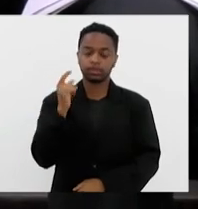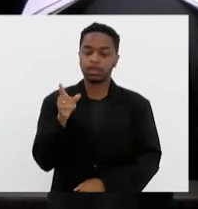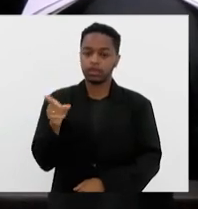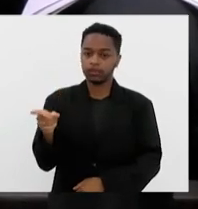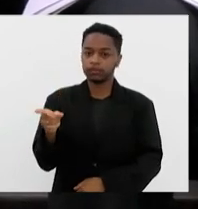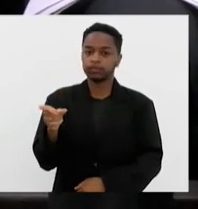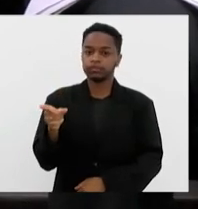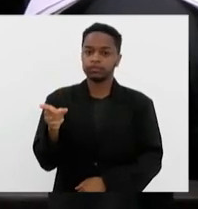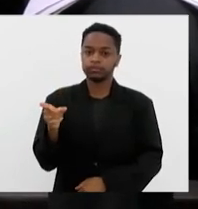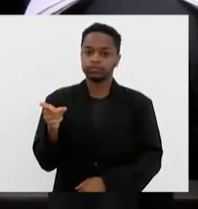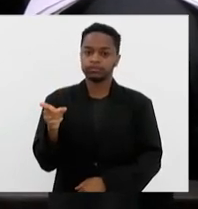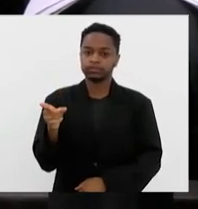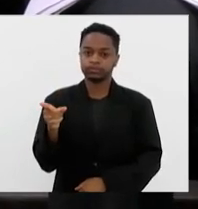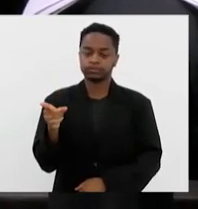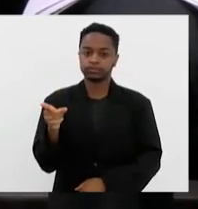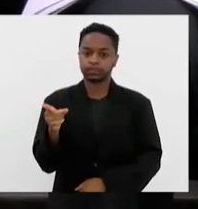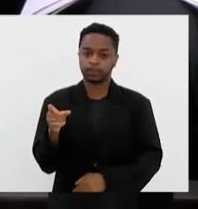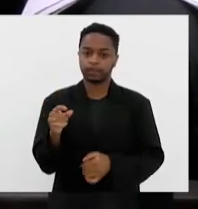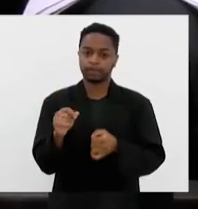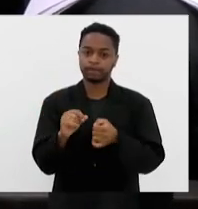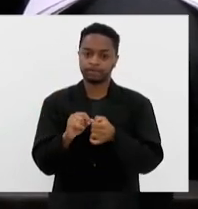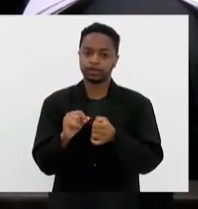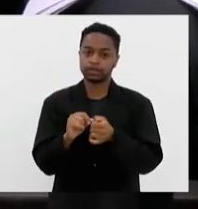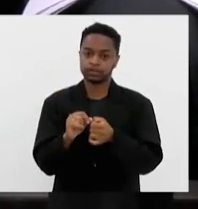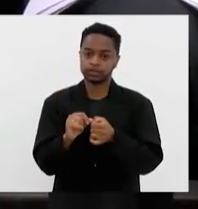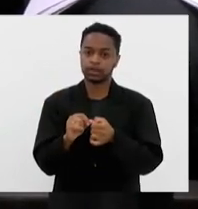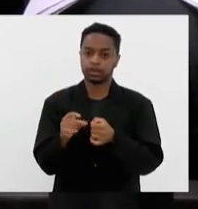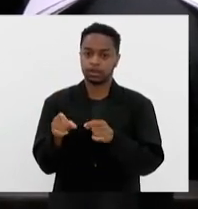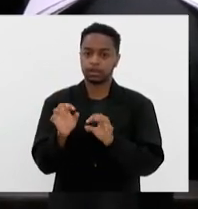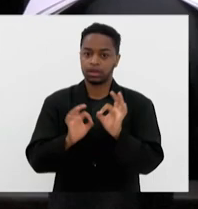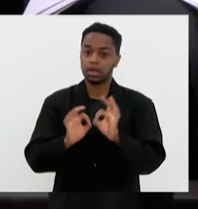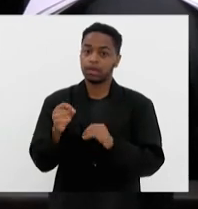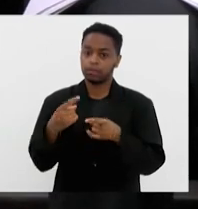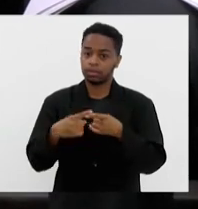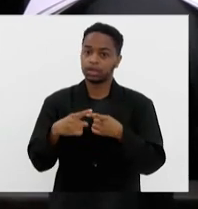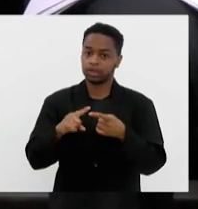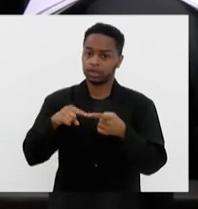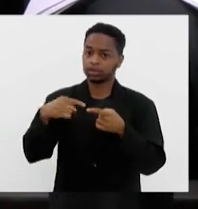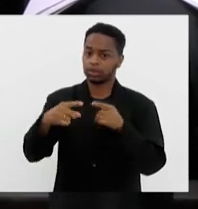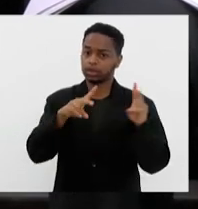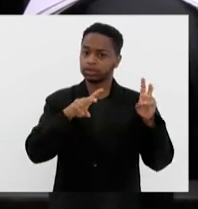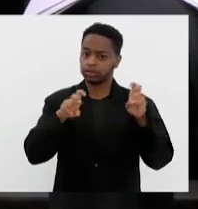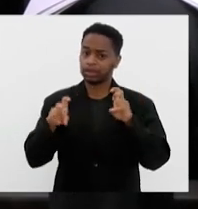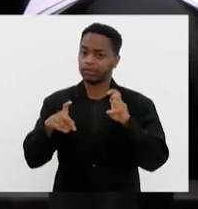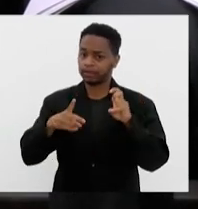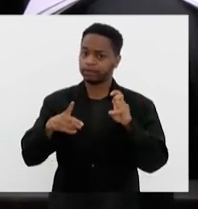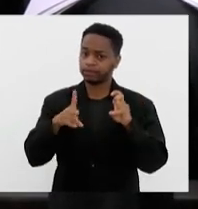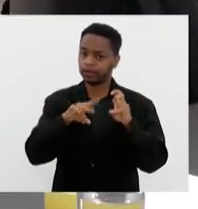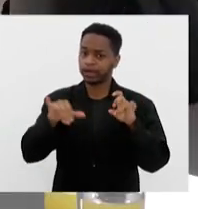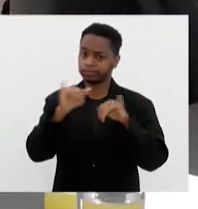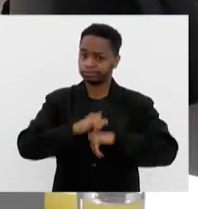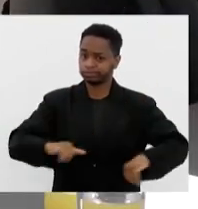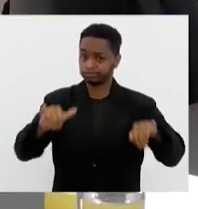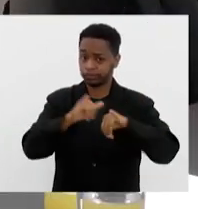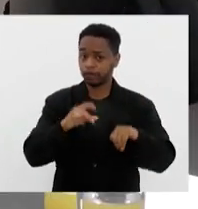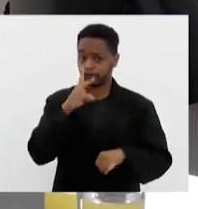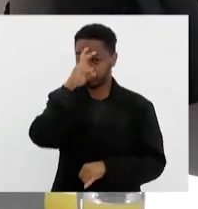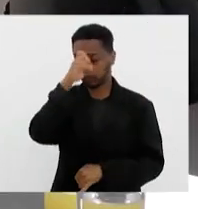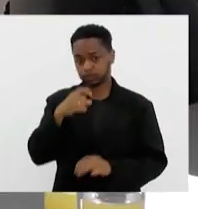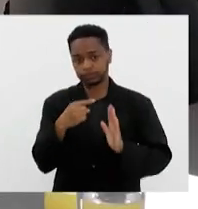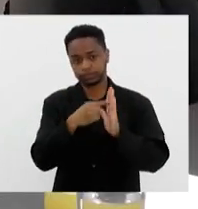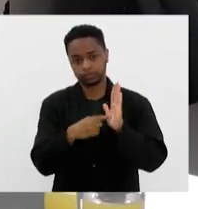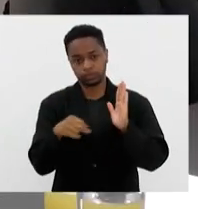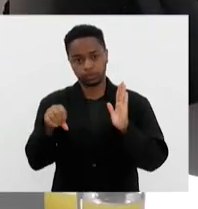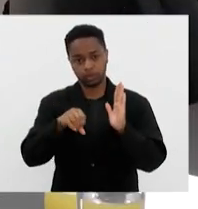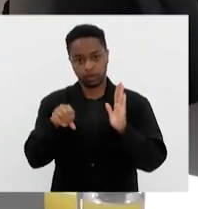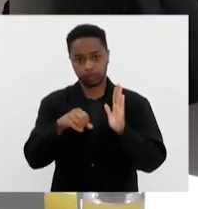a impressão. Sim, sim. Porque esse agora tema vai estar em tona de forma muito forte. Importante. É, item 9